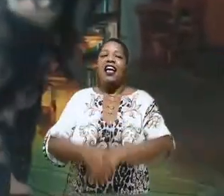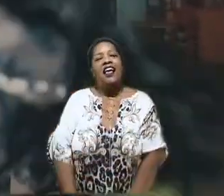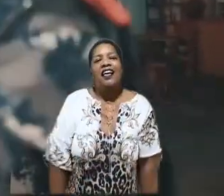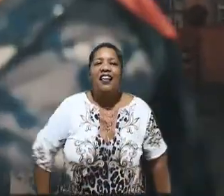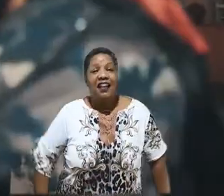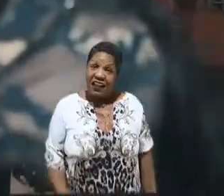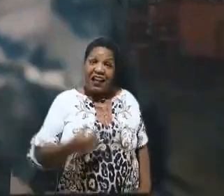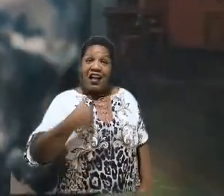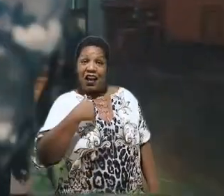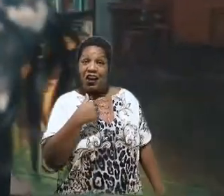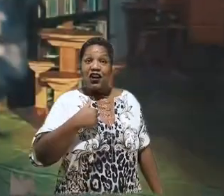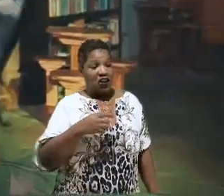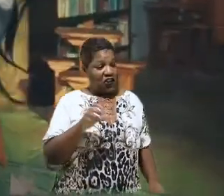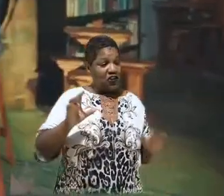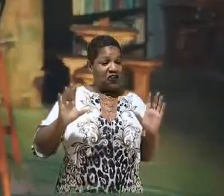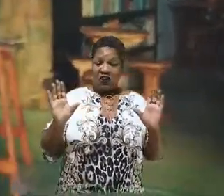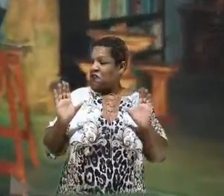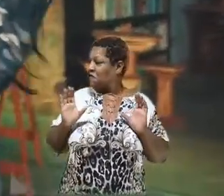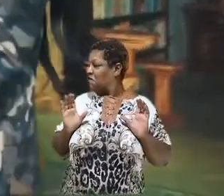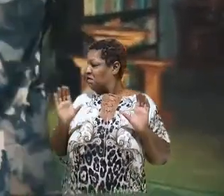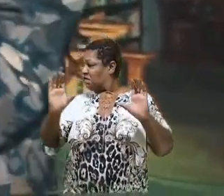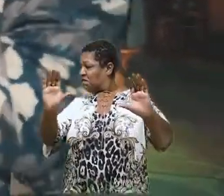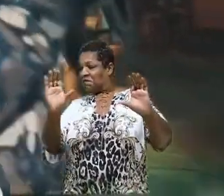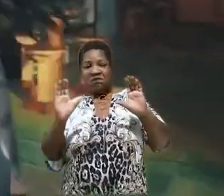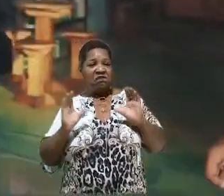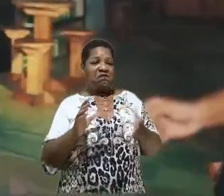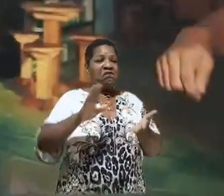e eu tô ficando isso